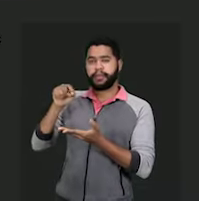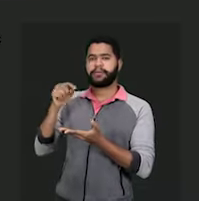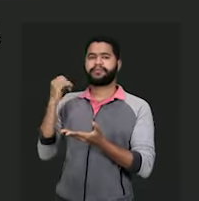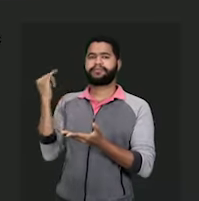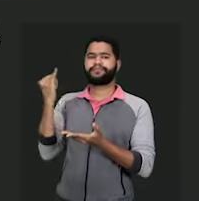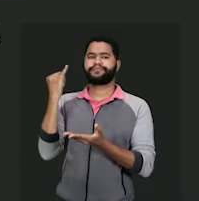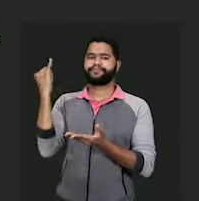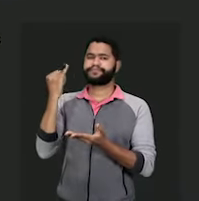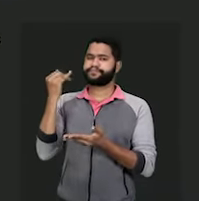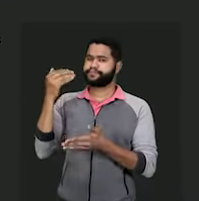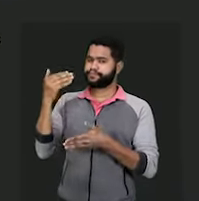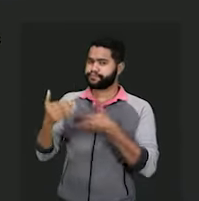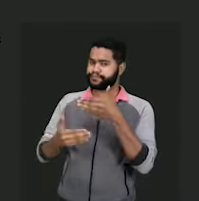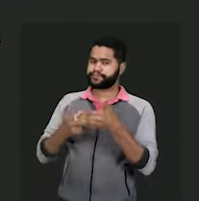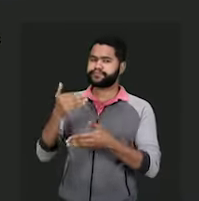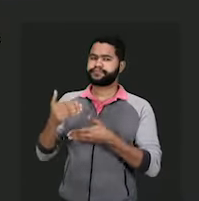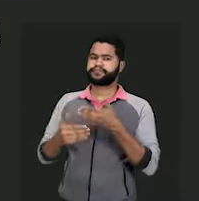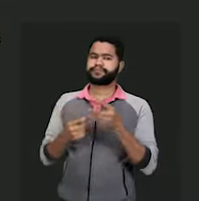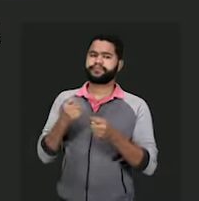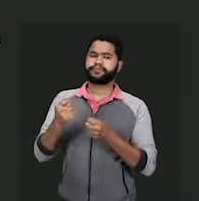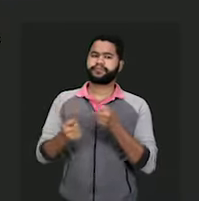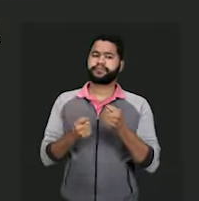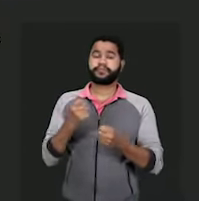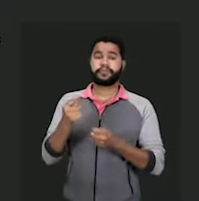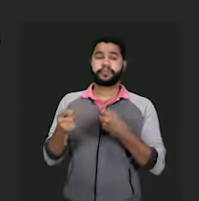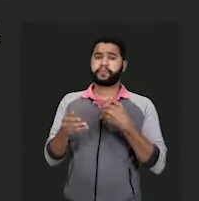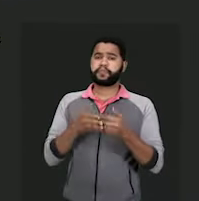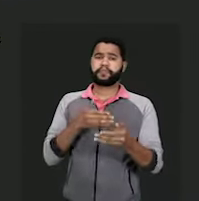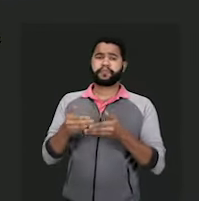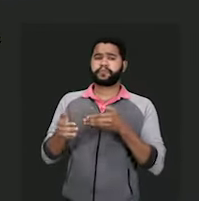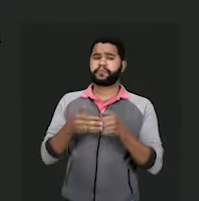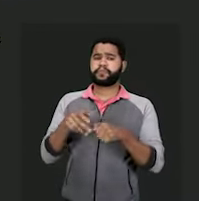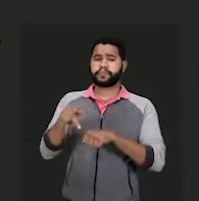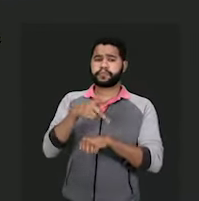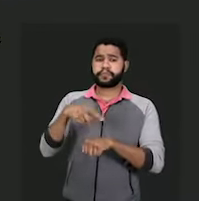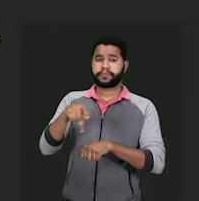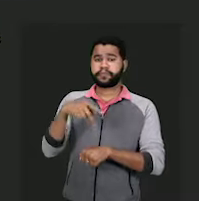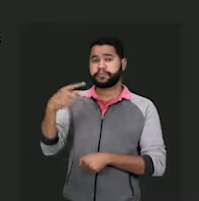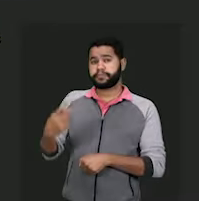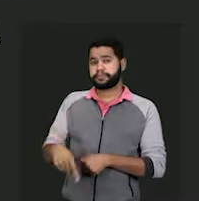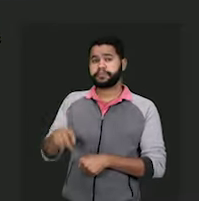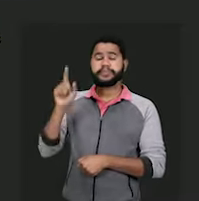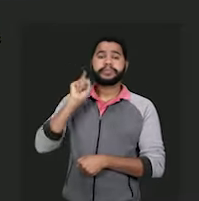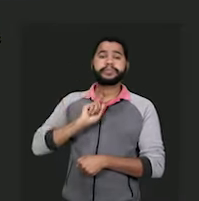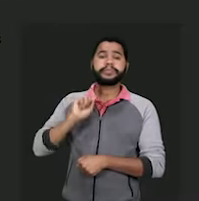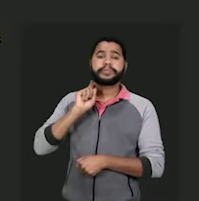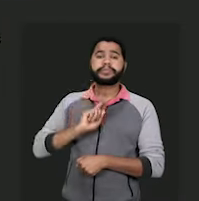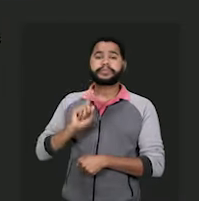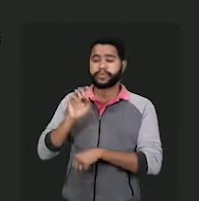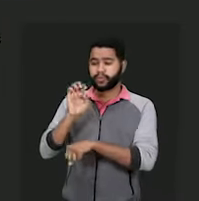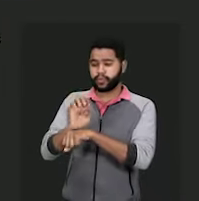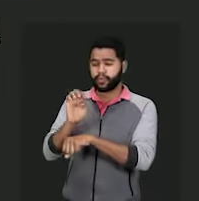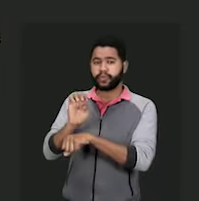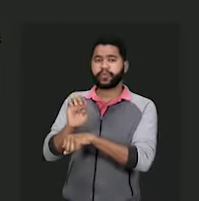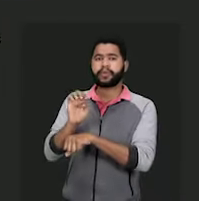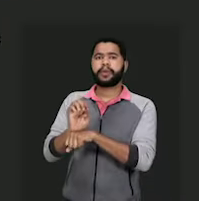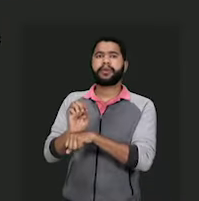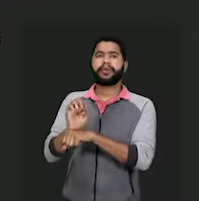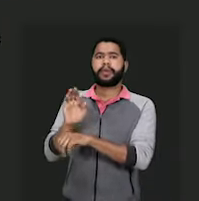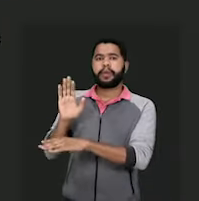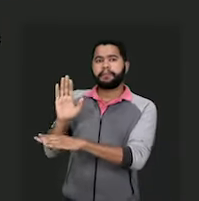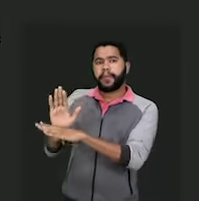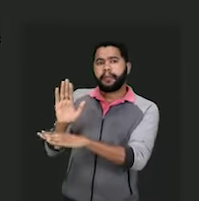importante para o desenvolvimento econômico de qualquer país Minas Gerais é um estado que muito